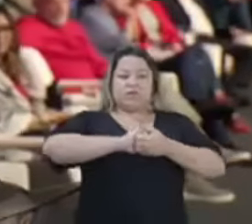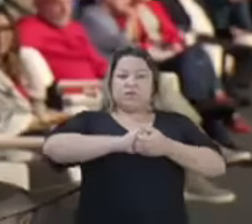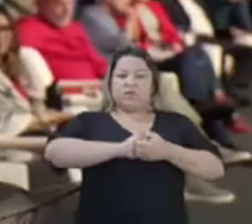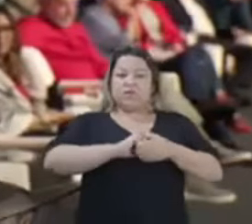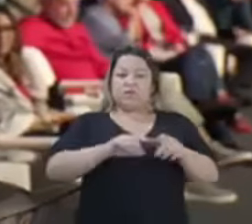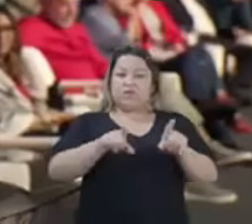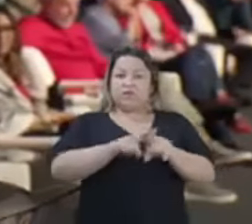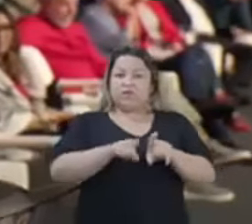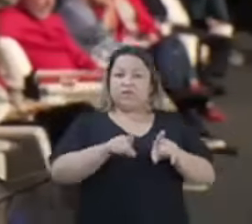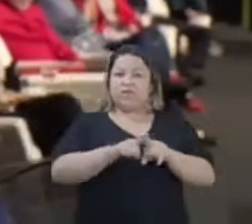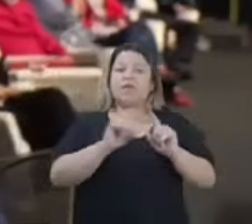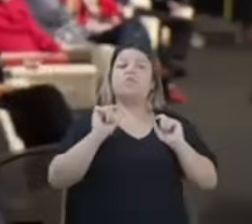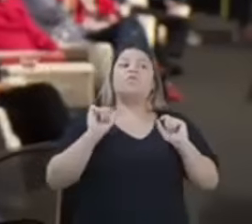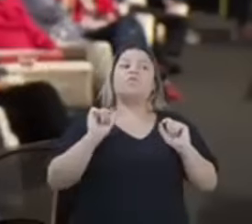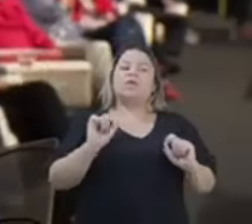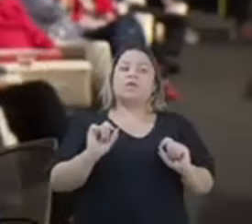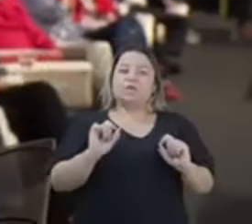também